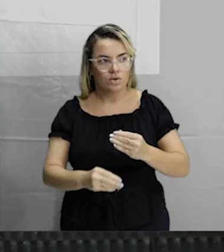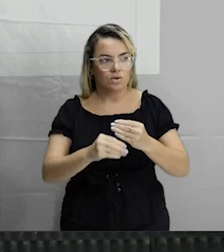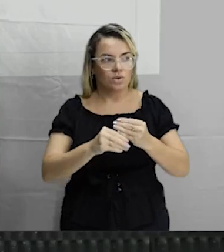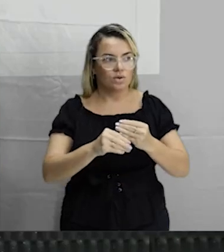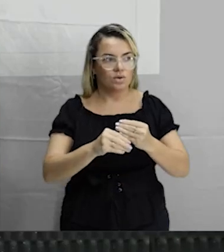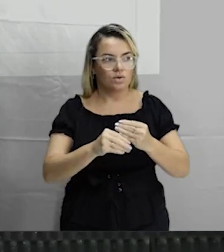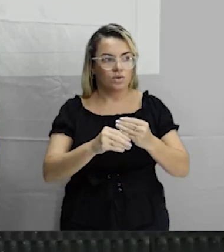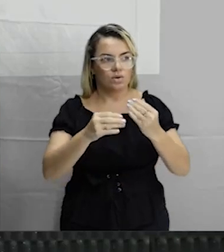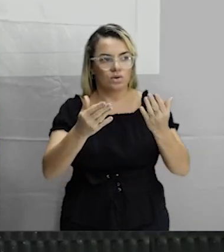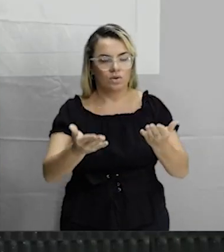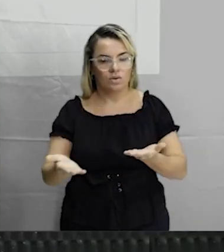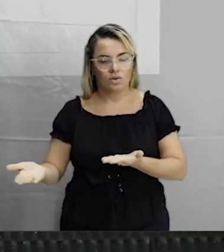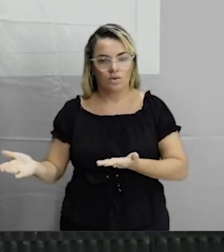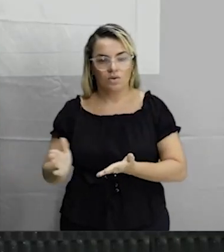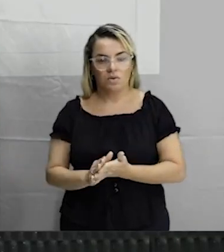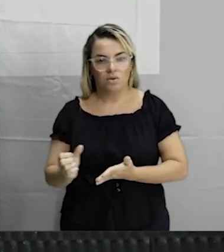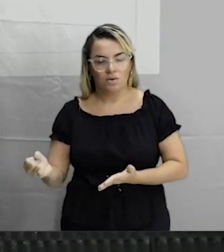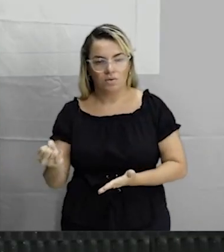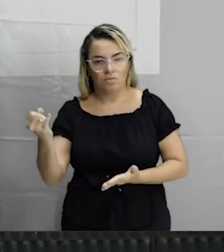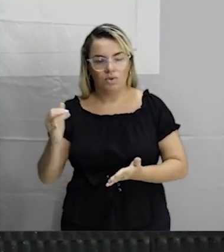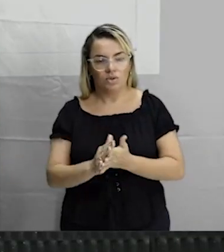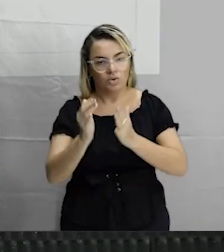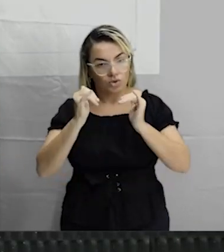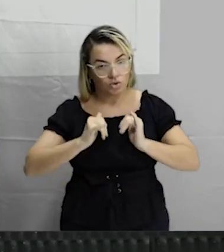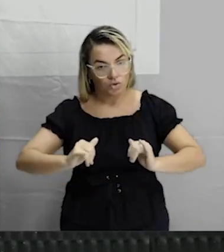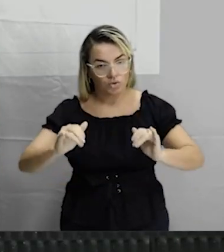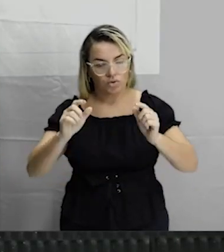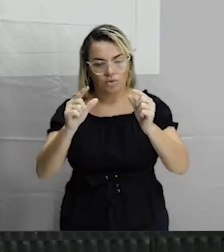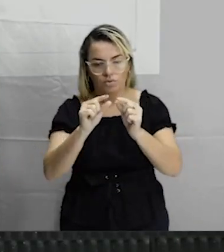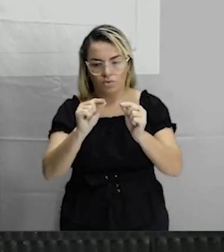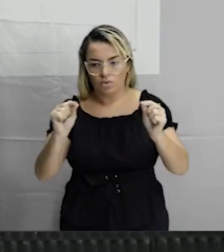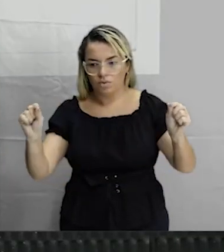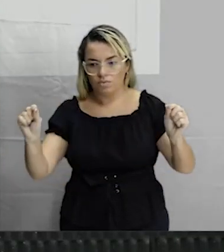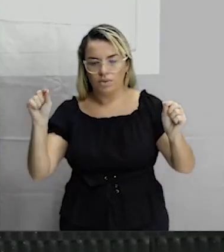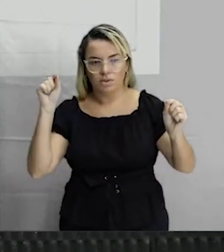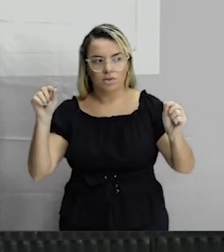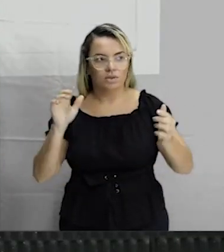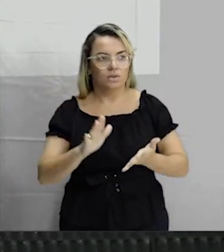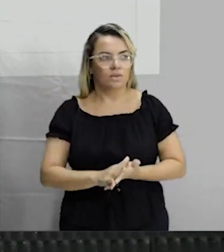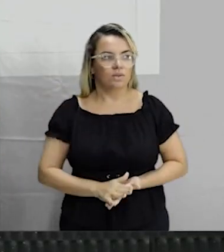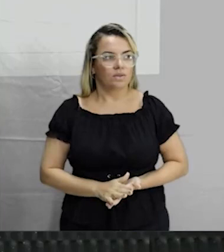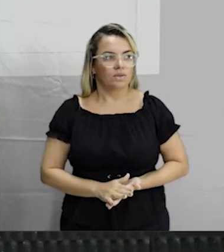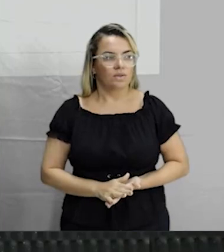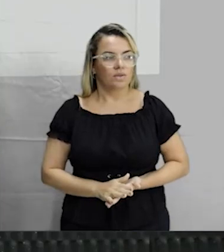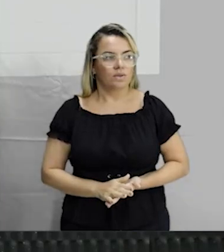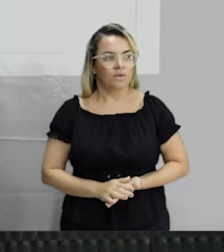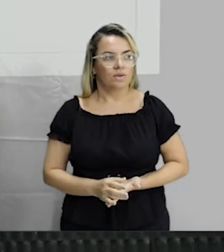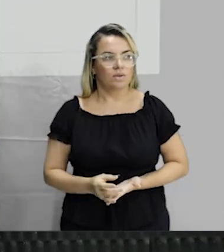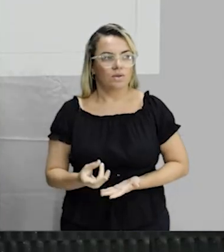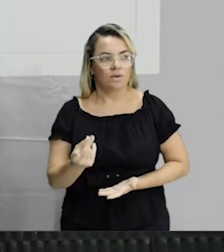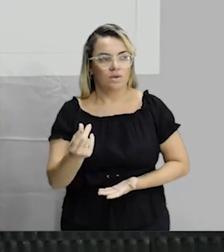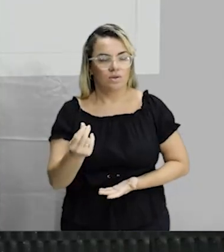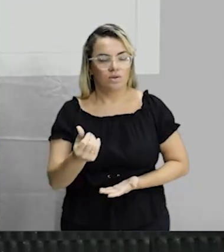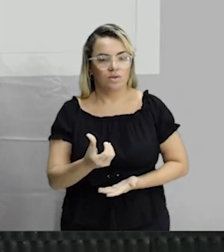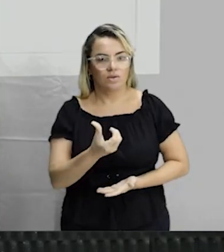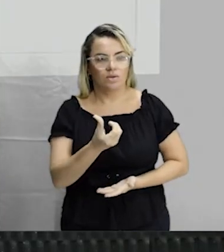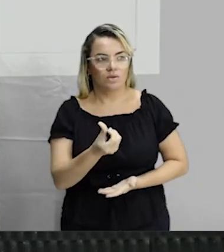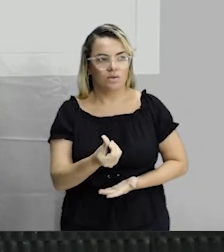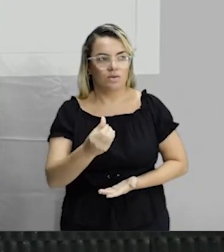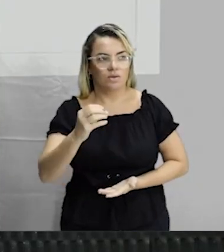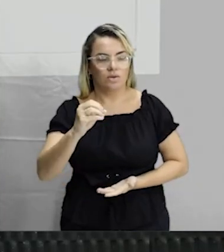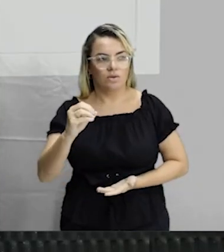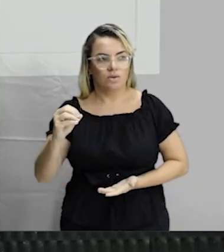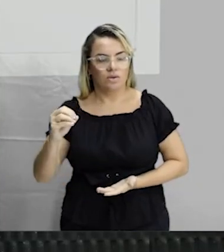né? Importante aqui a informação, a quantia de 6 mil reais, a taxa